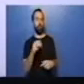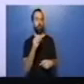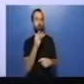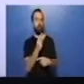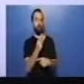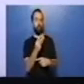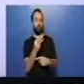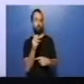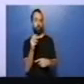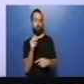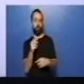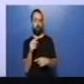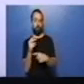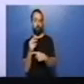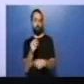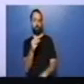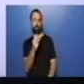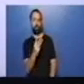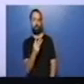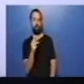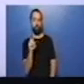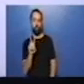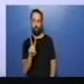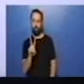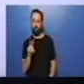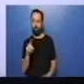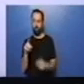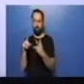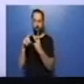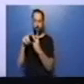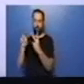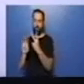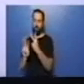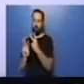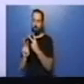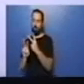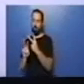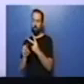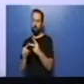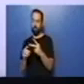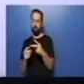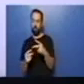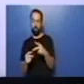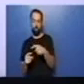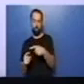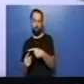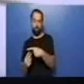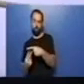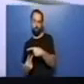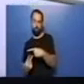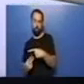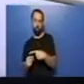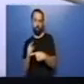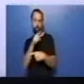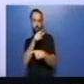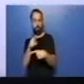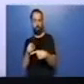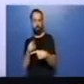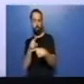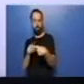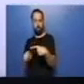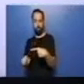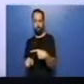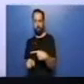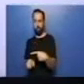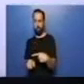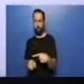32. Copio raiz de 3 sobre 2. 32 eu posso dividir por 2, que vai dar 16 raiz de